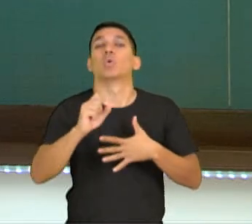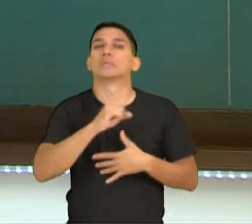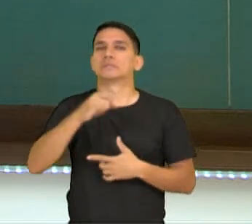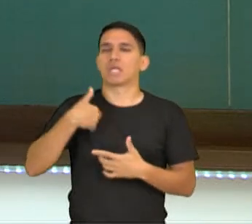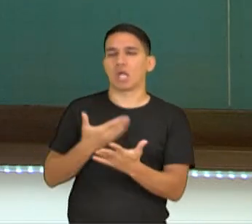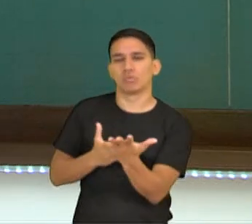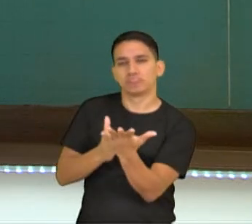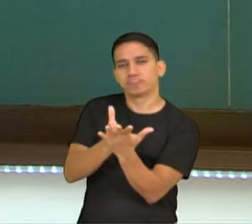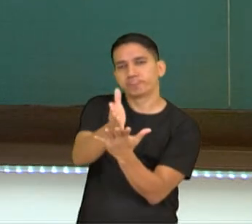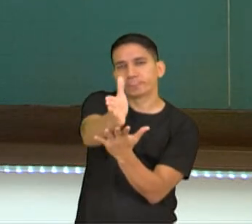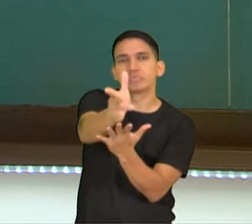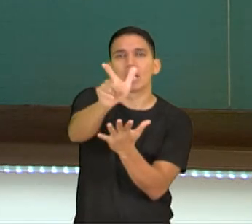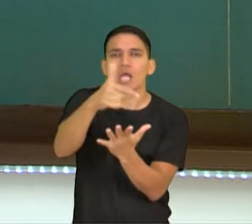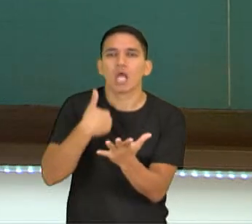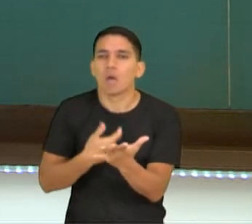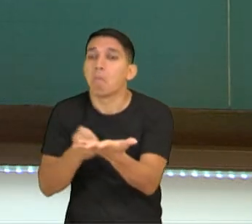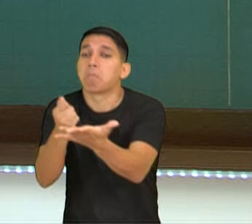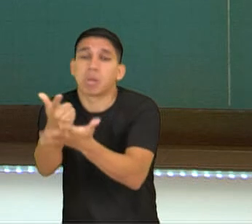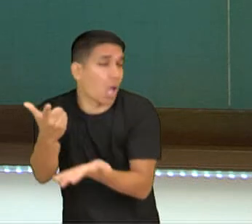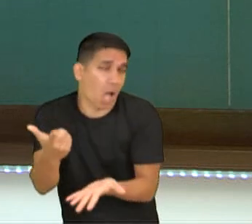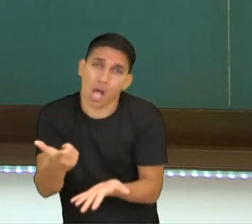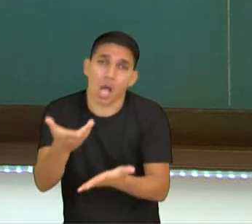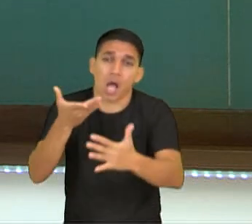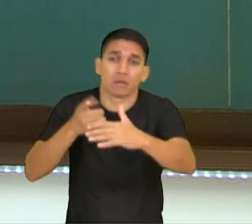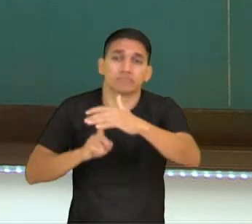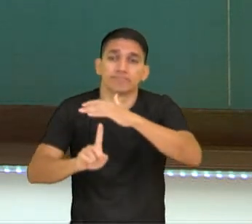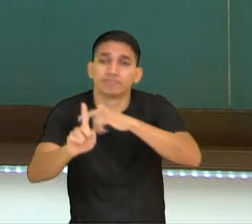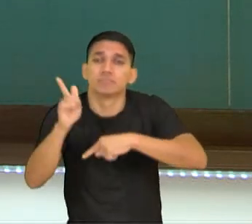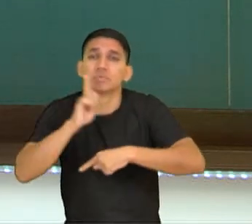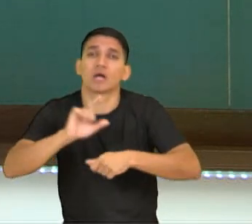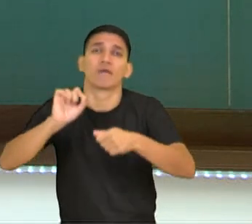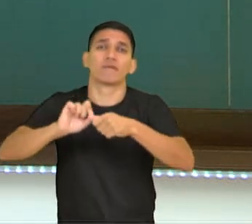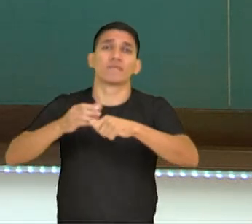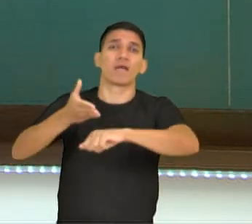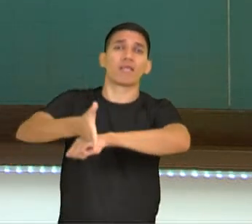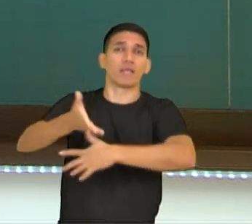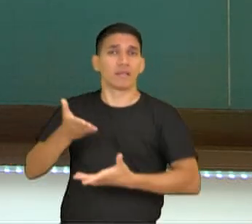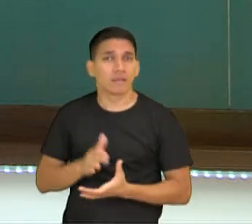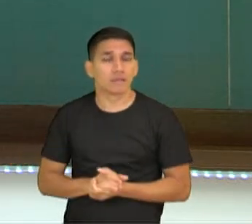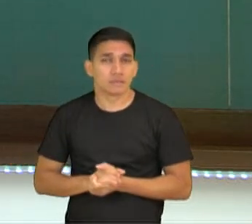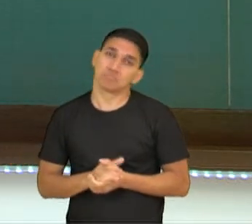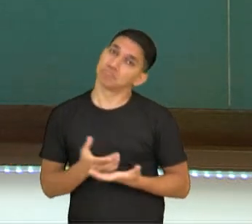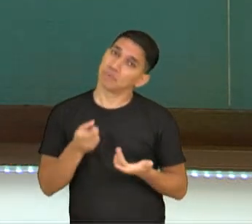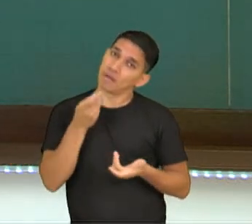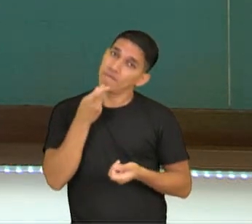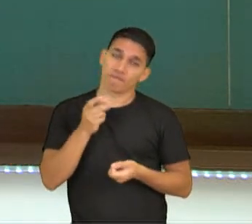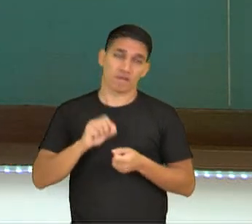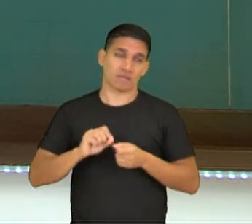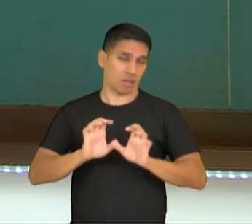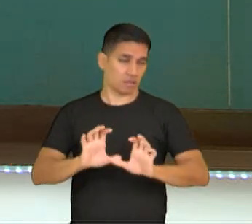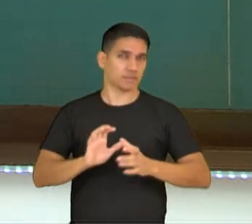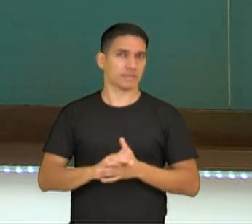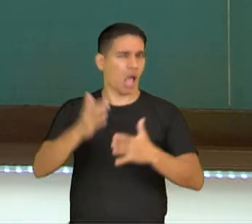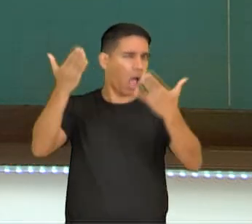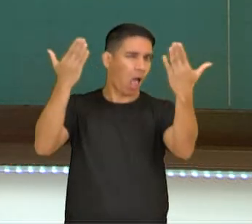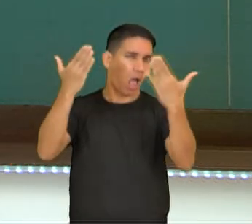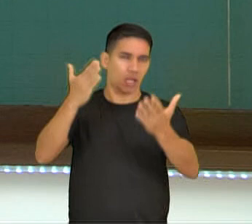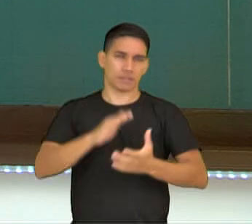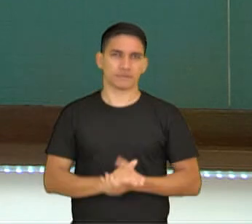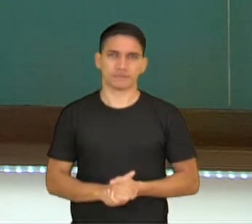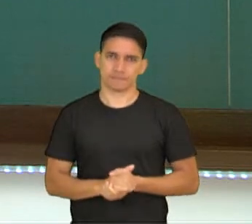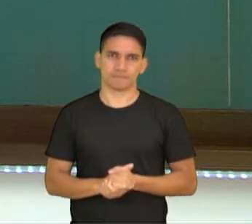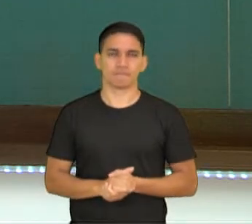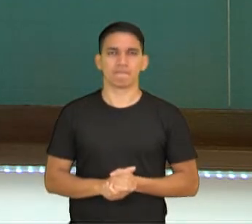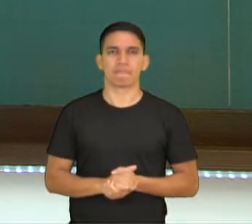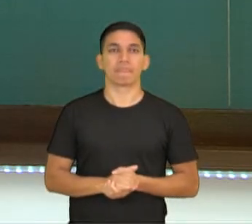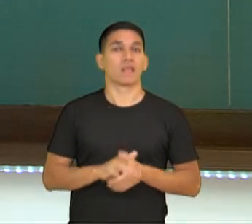um pedágio ali no meio do caminho. Eu vou ter que pagar o pedágio. Por assim dizer, nós fazendo essa analogia, né, um tanto quanto